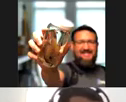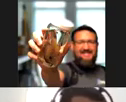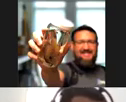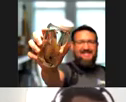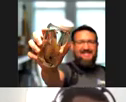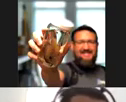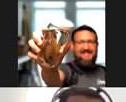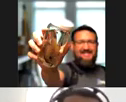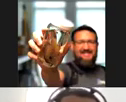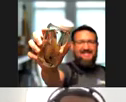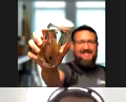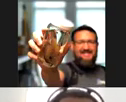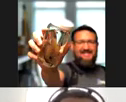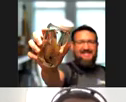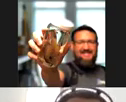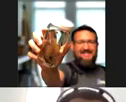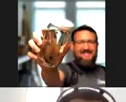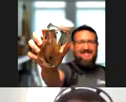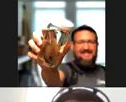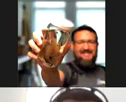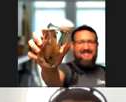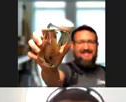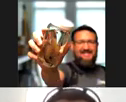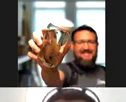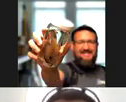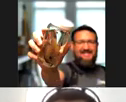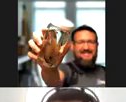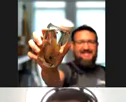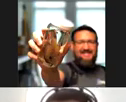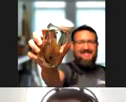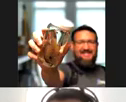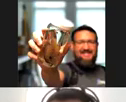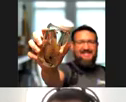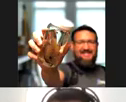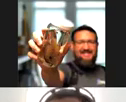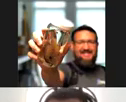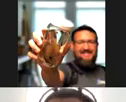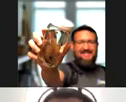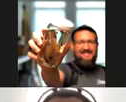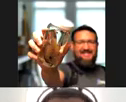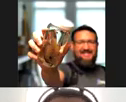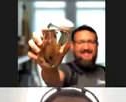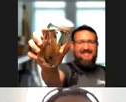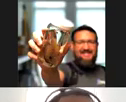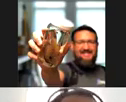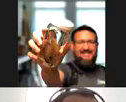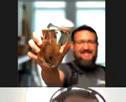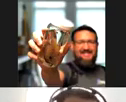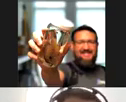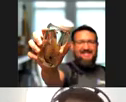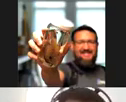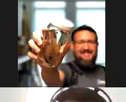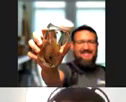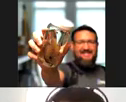online, né, praticamente, e eles foram ver que o eBay ele não se adequa à teoria de leilões. Sim, existe uma teoria de leilões. E ela